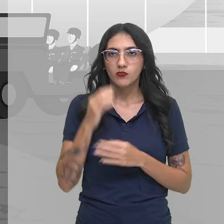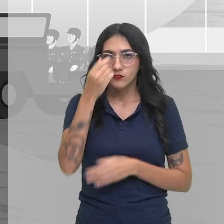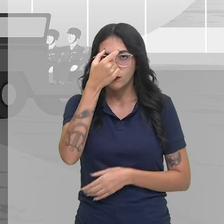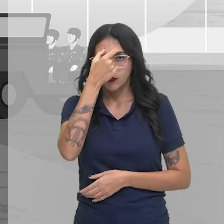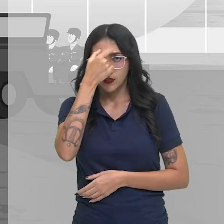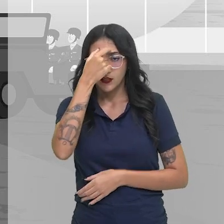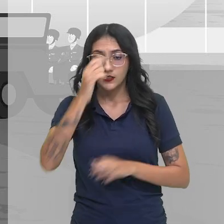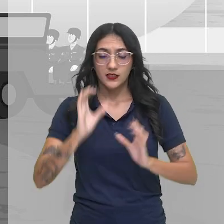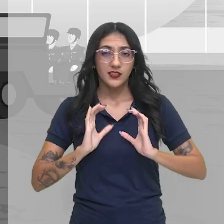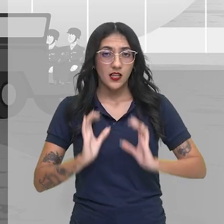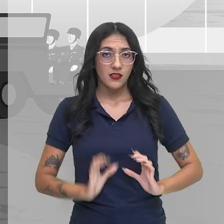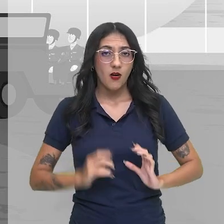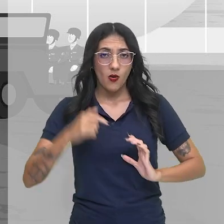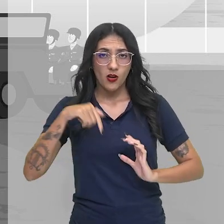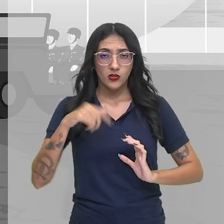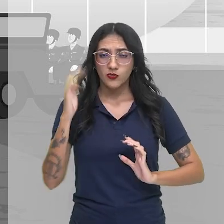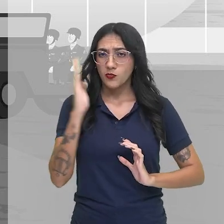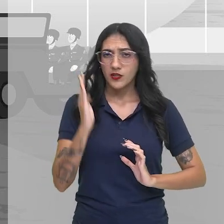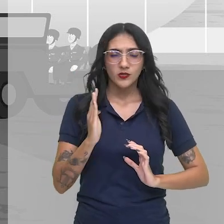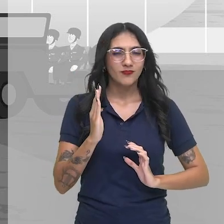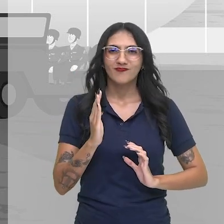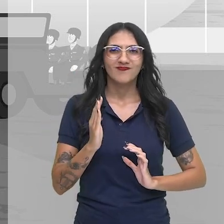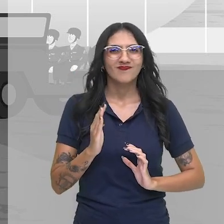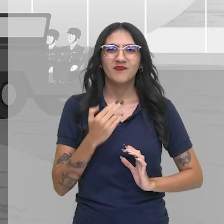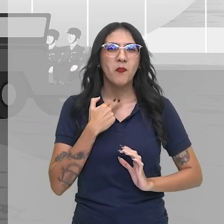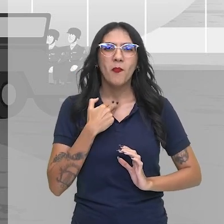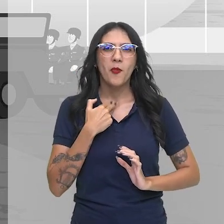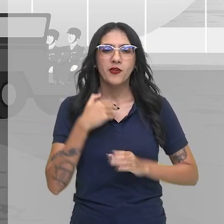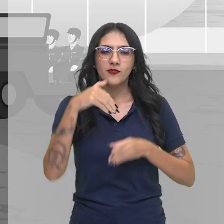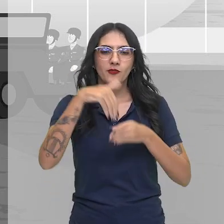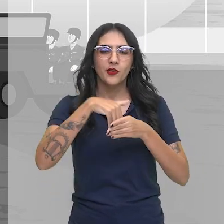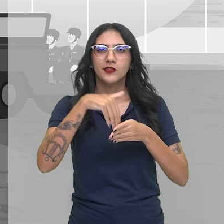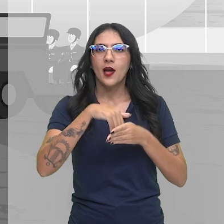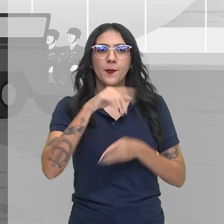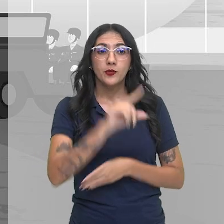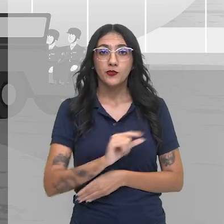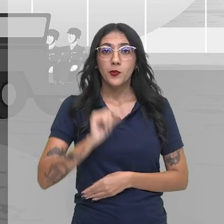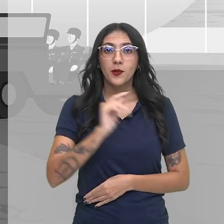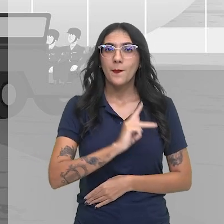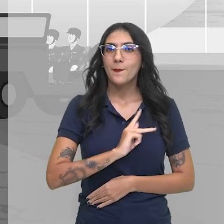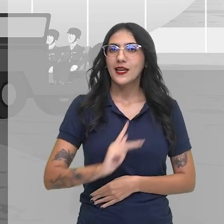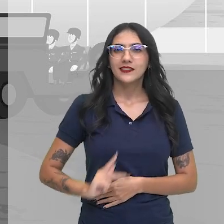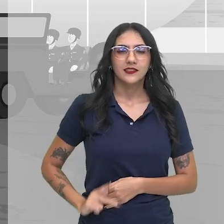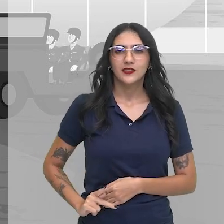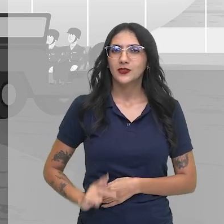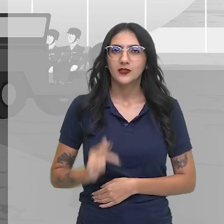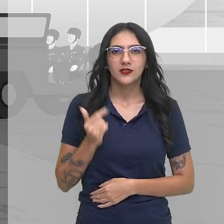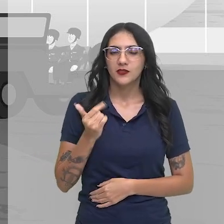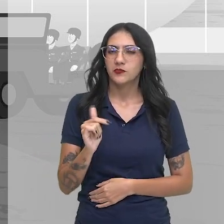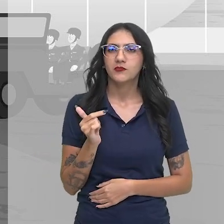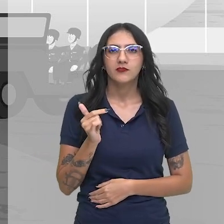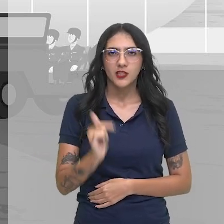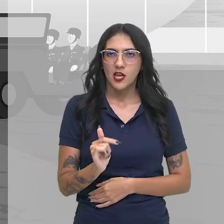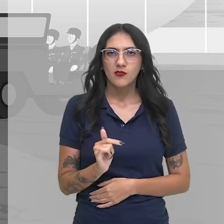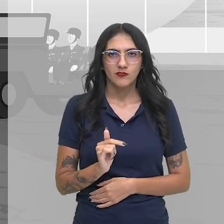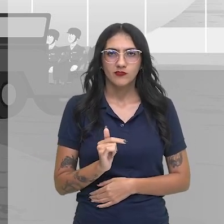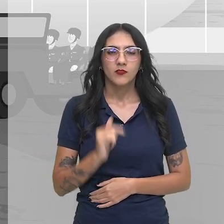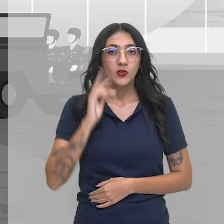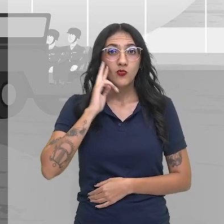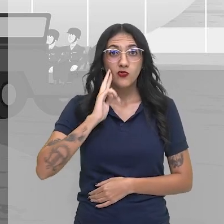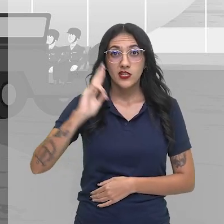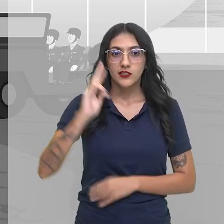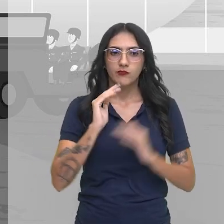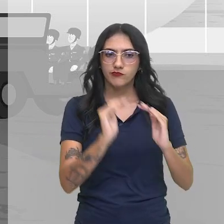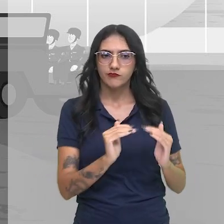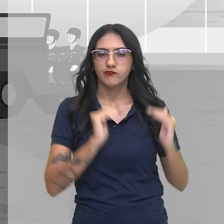cidadãos brasileiros, não seremos aptos a votar na nossa presidência, no nosso representante do maior cargo, que é o cargo de